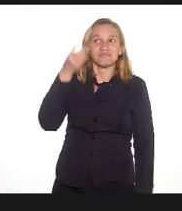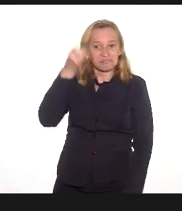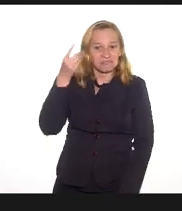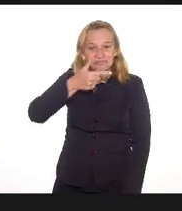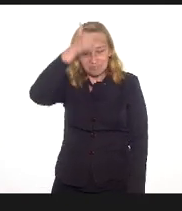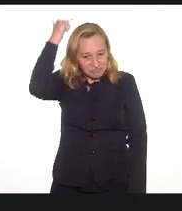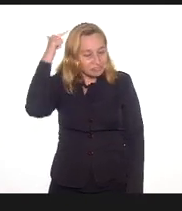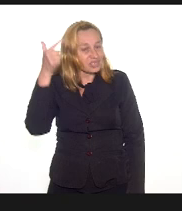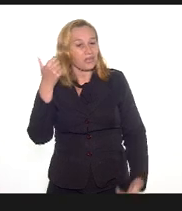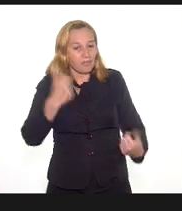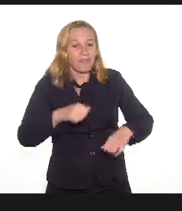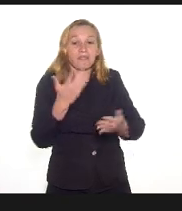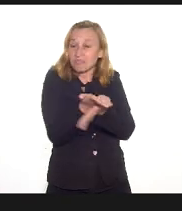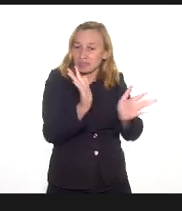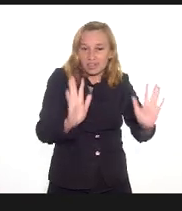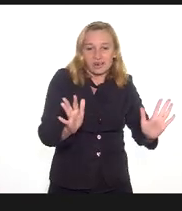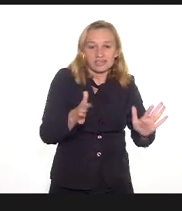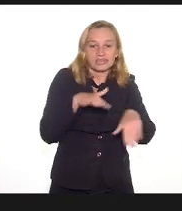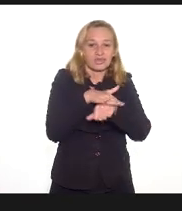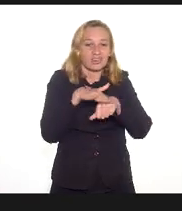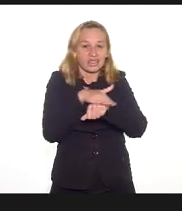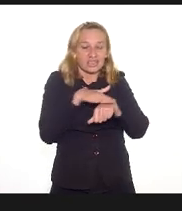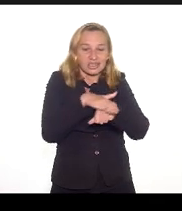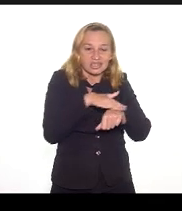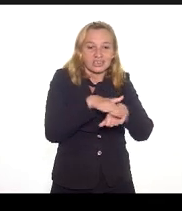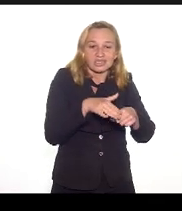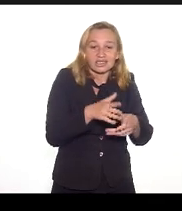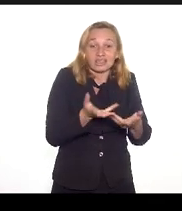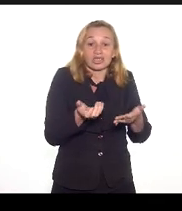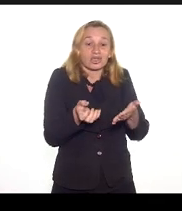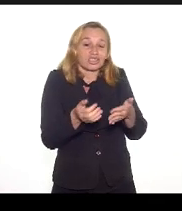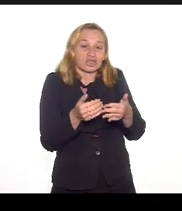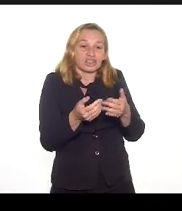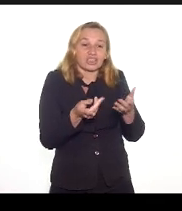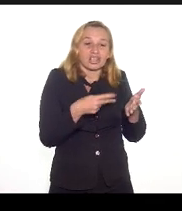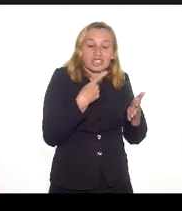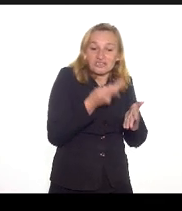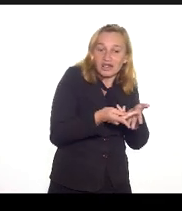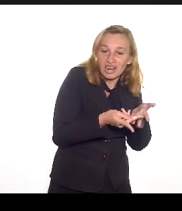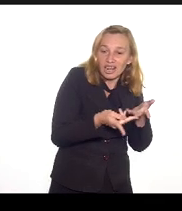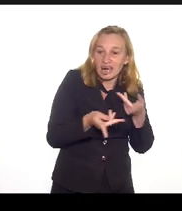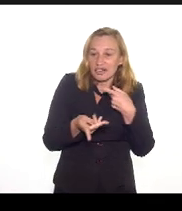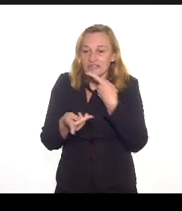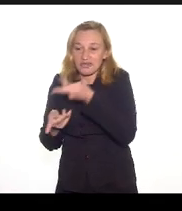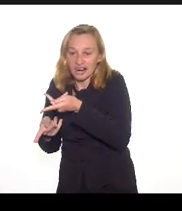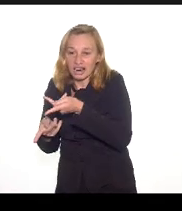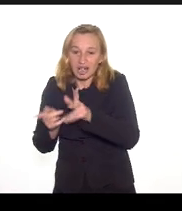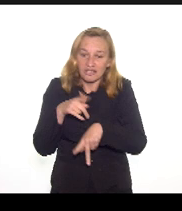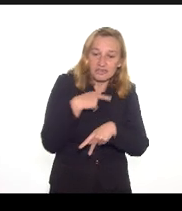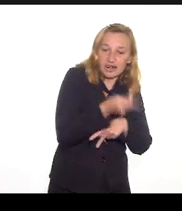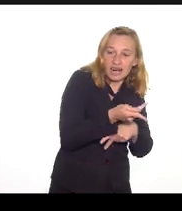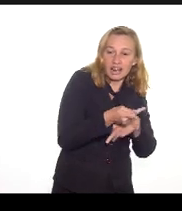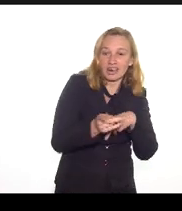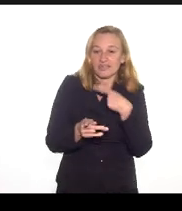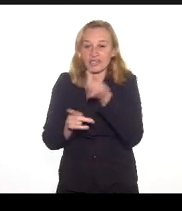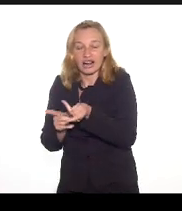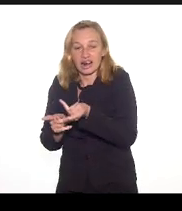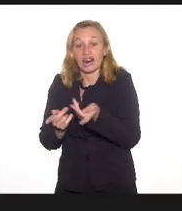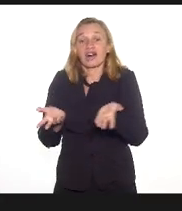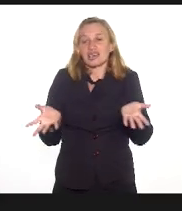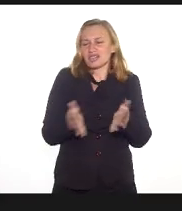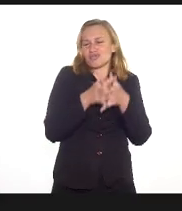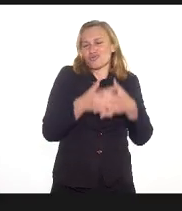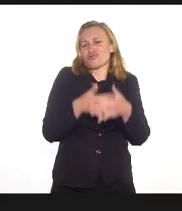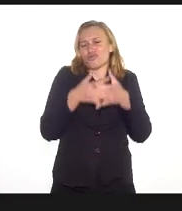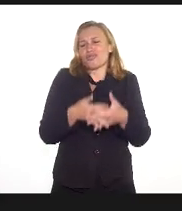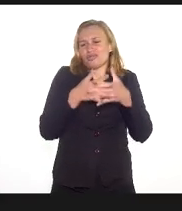Essa coisa tem que acabar, essa conversinha de corredor, de bastidores, e vaza daqui para a imprensa, vaza dali para a imprensa. E essa confusão